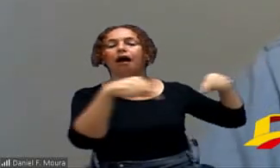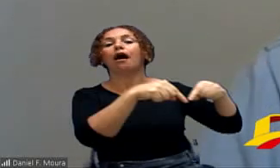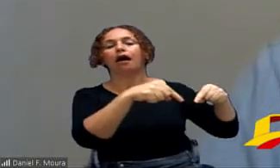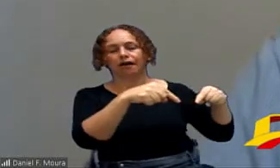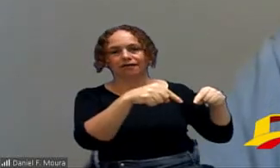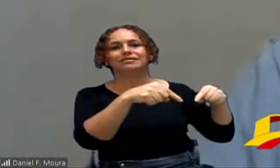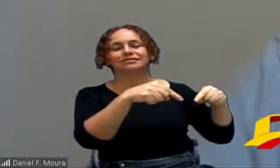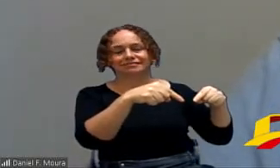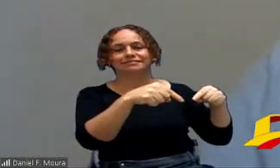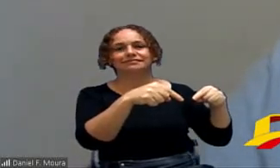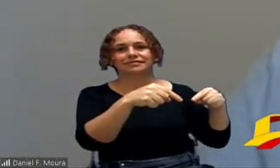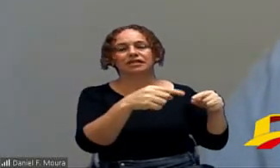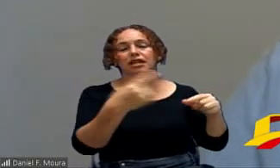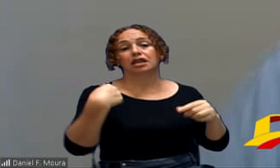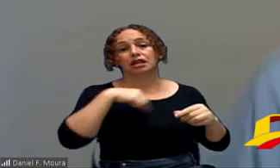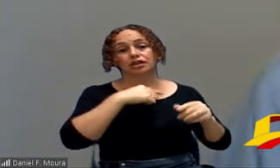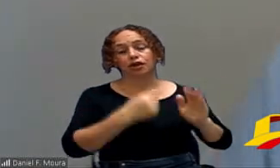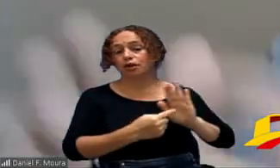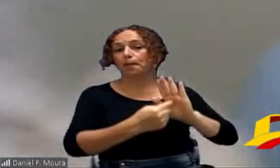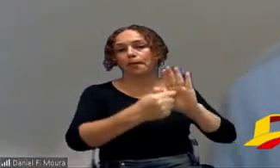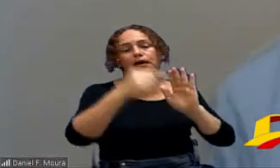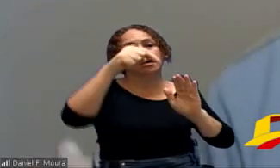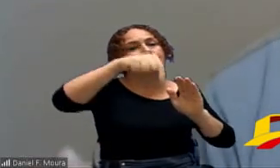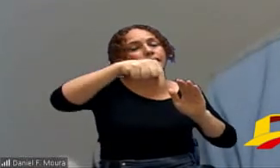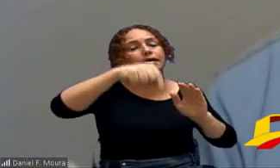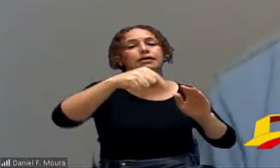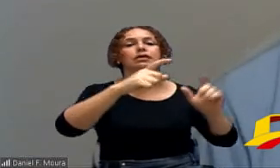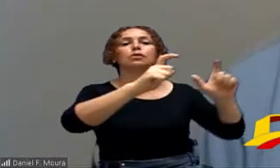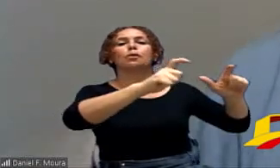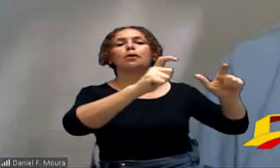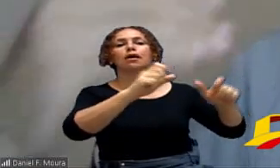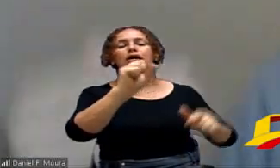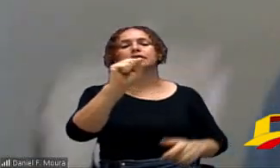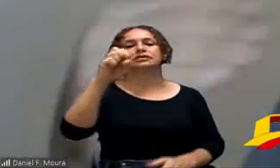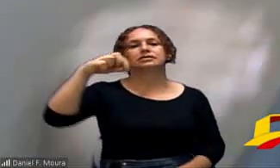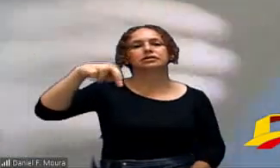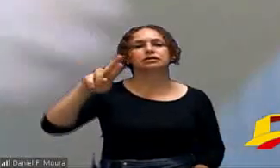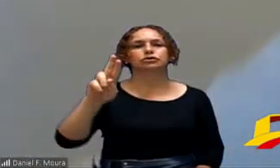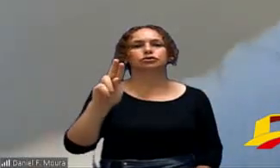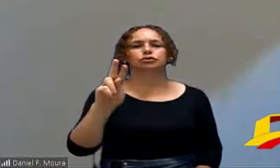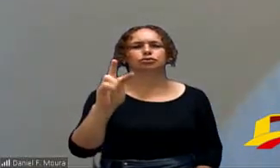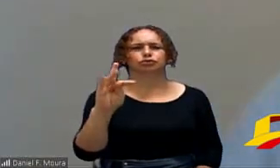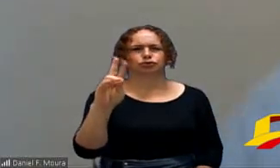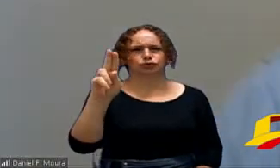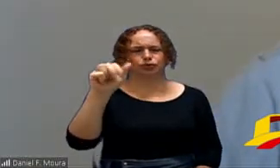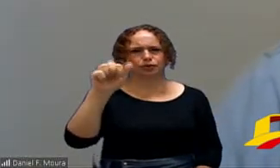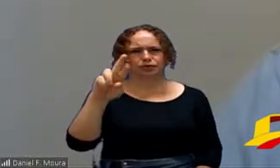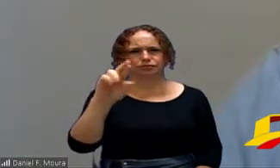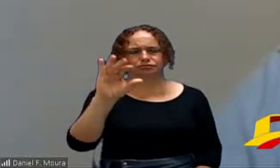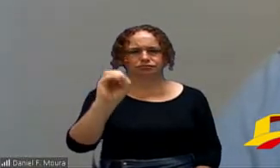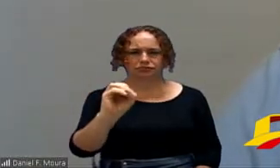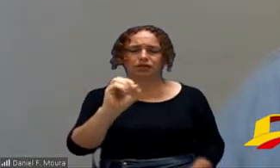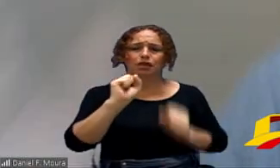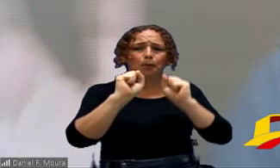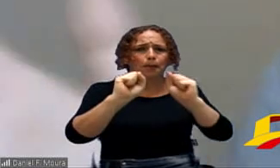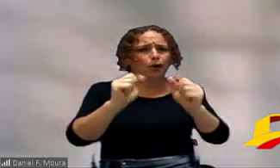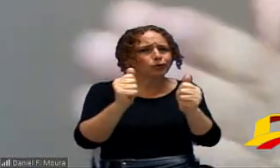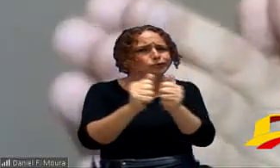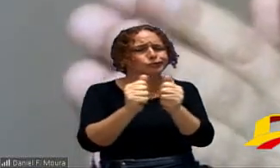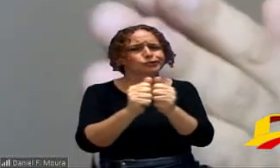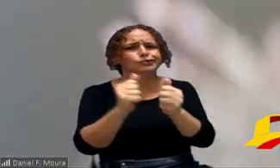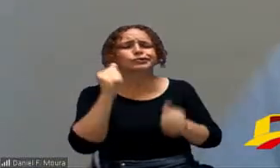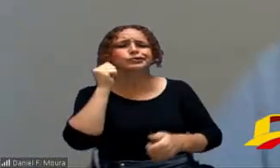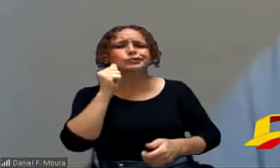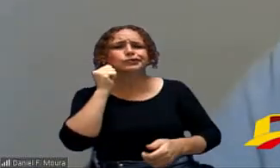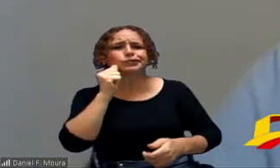E isso que a gente oferece para o santuário. Então eles podem socializar com as fêmeas, por uma extensa barreira, né? são os